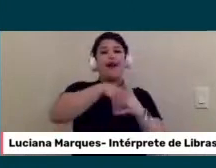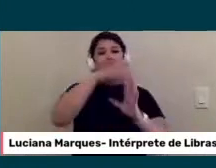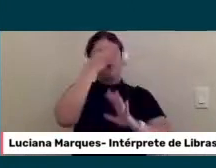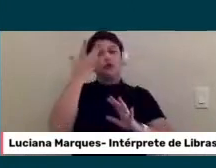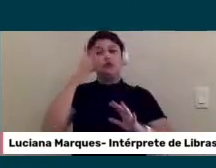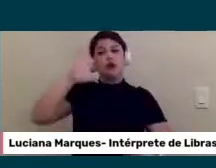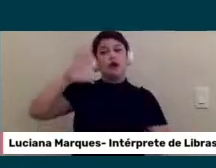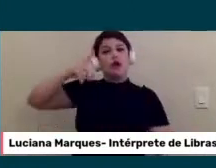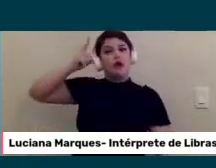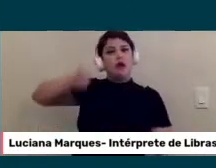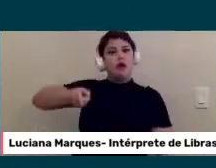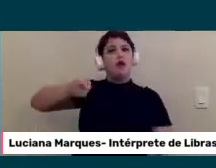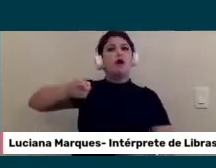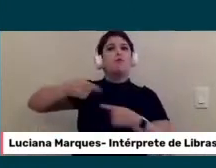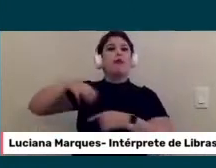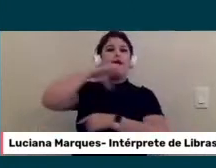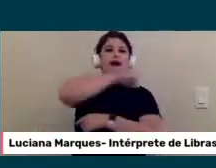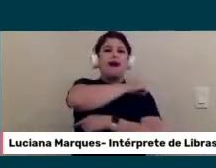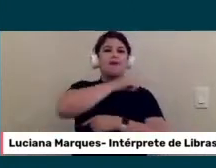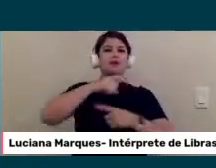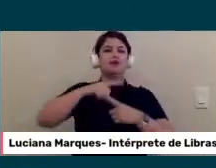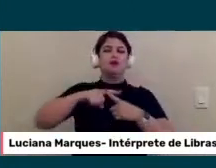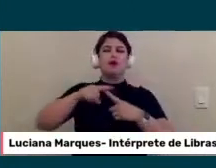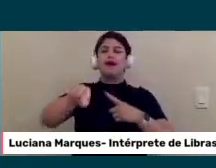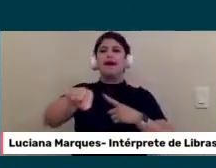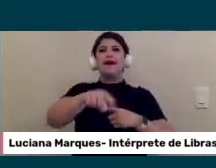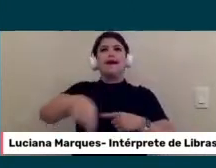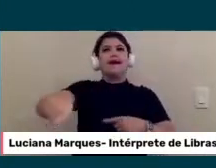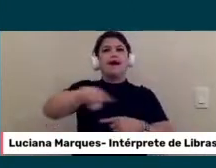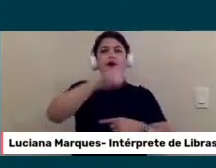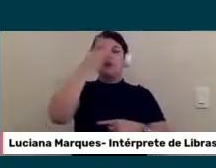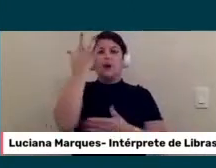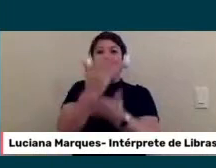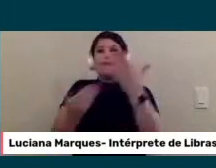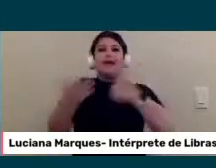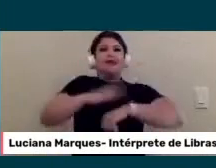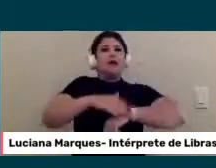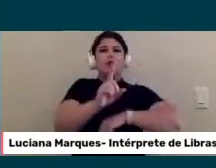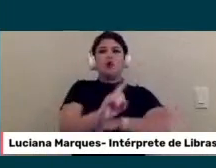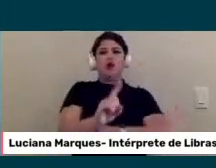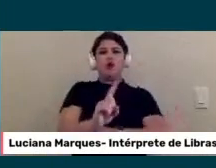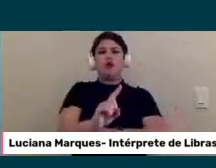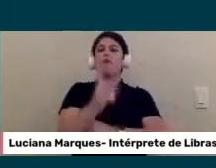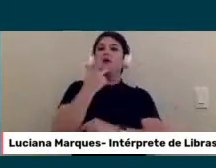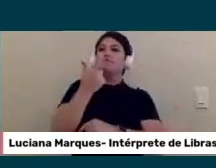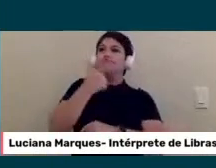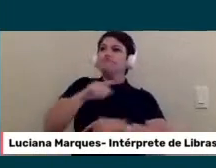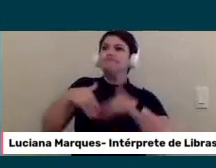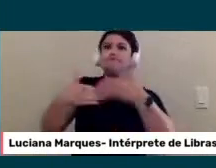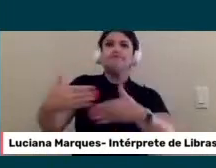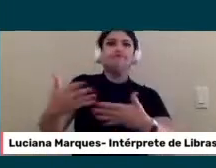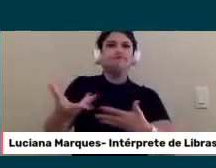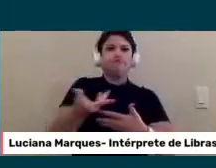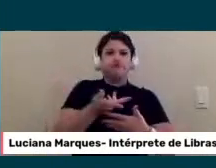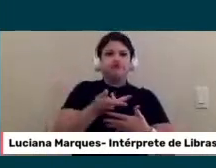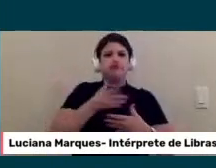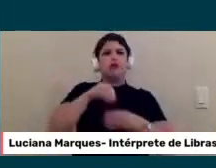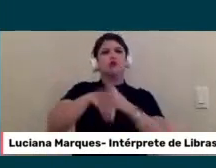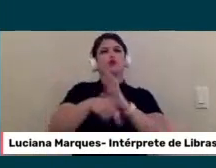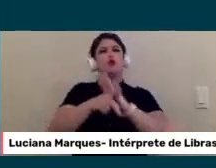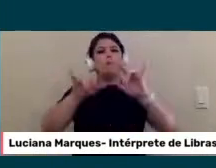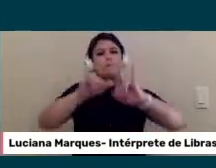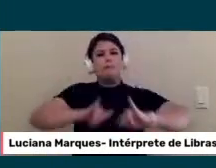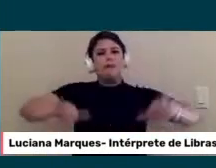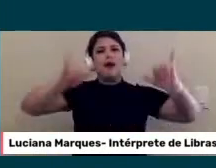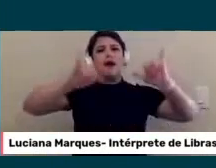sejam mais rápidas e elas não percam o timing da execução de estratégia, seja de marketing, seja